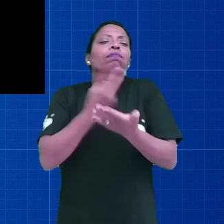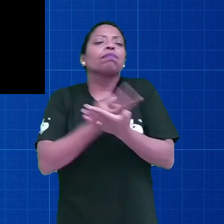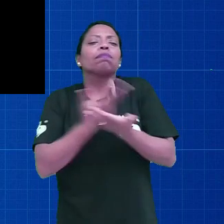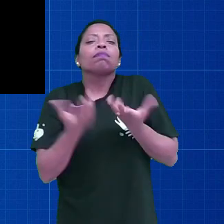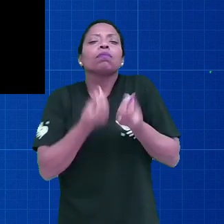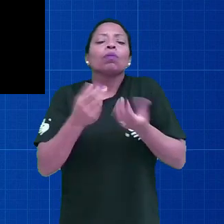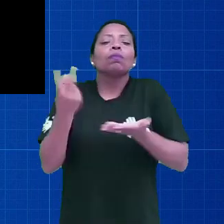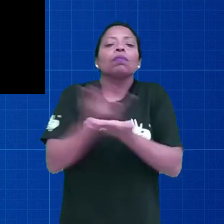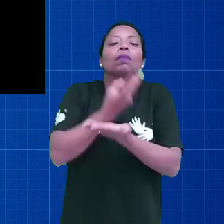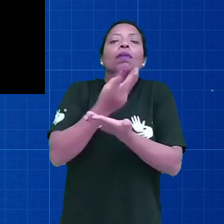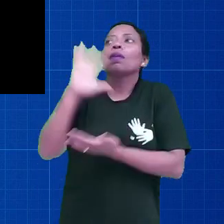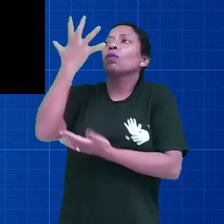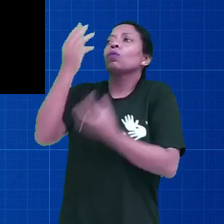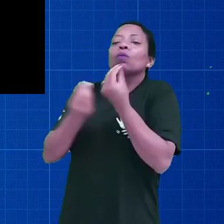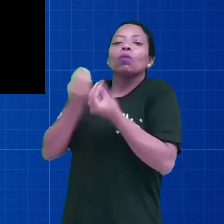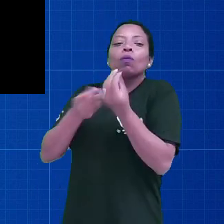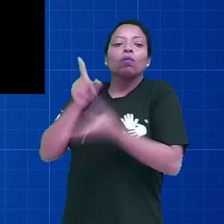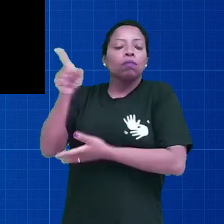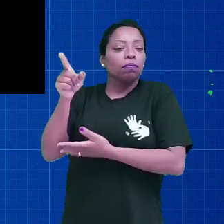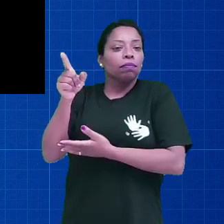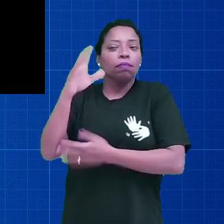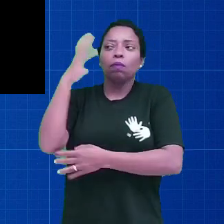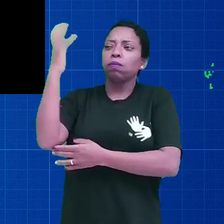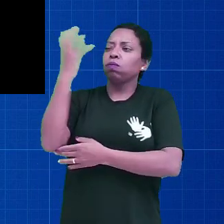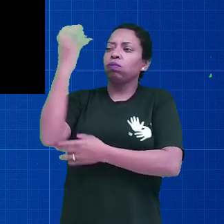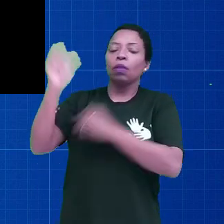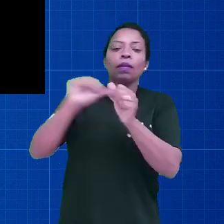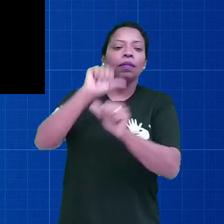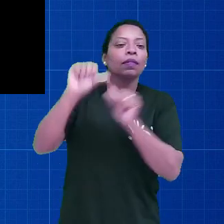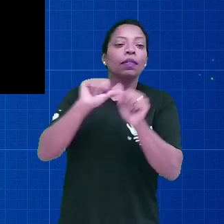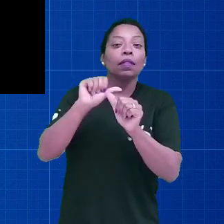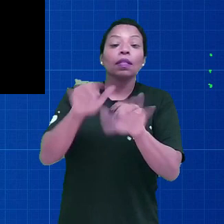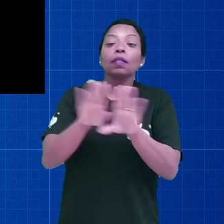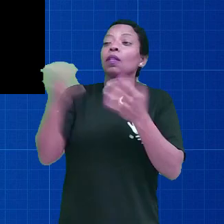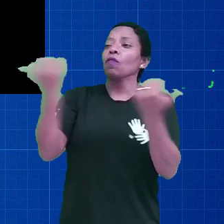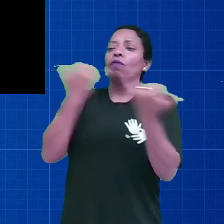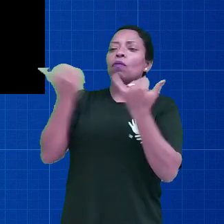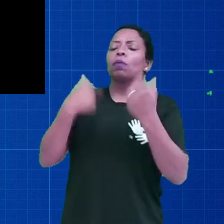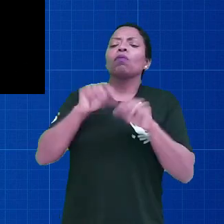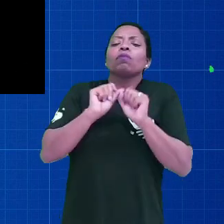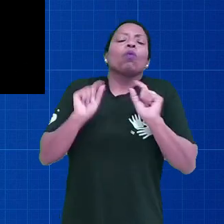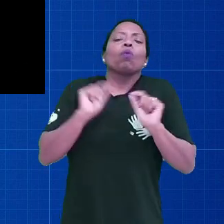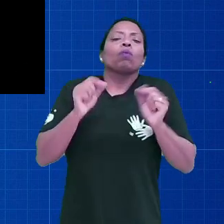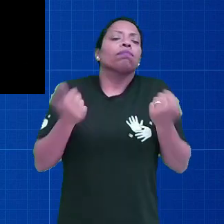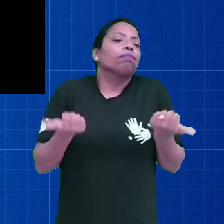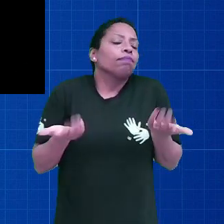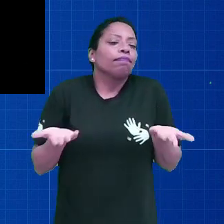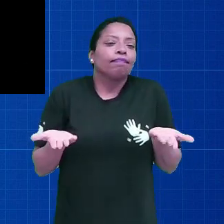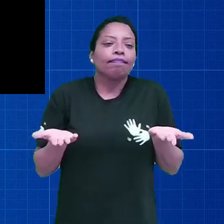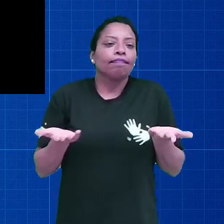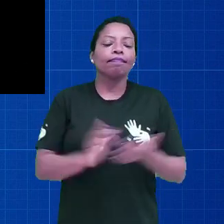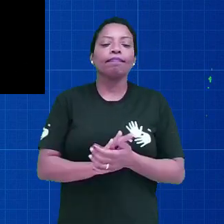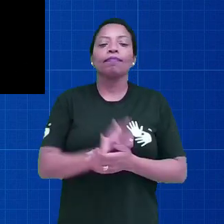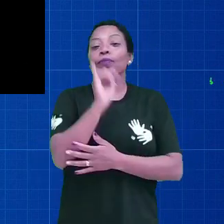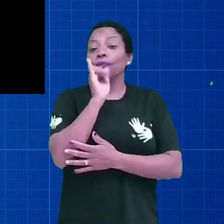climáticas? Né? E o que nós podemos fazer diante dessas informações? Então, vamos lá. Quando se